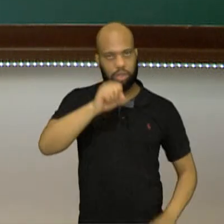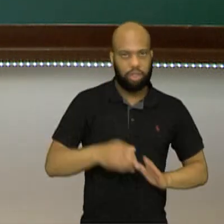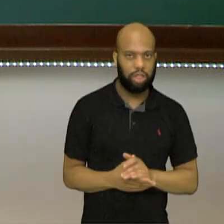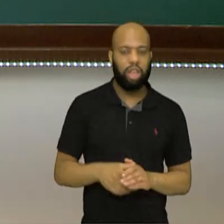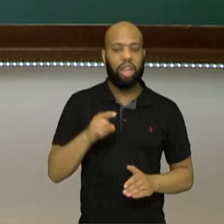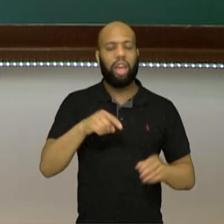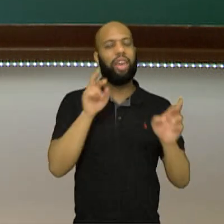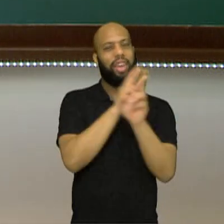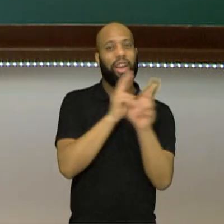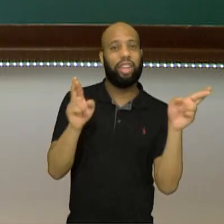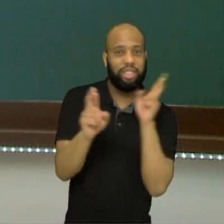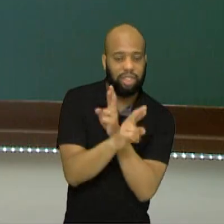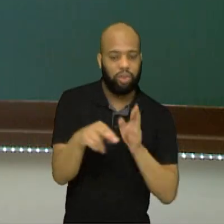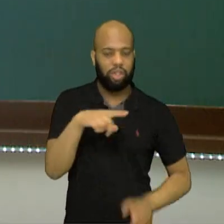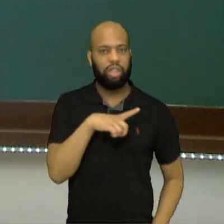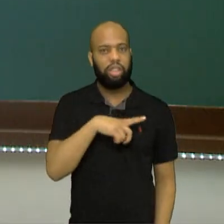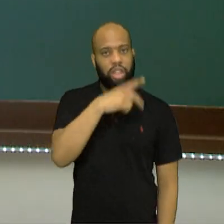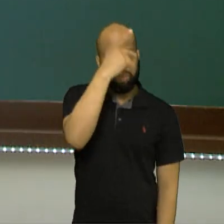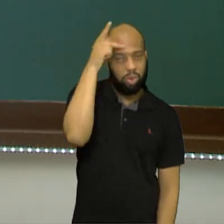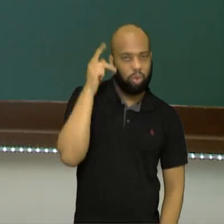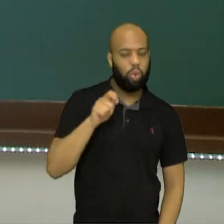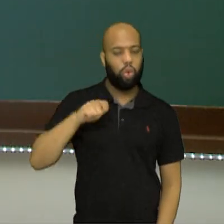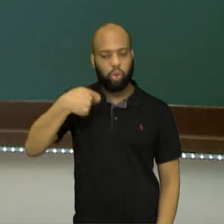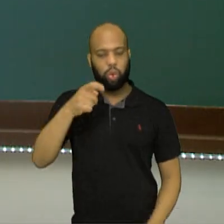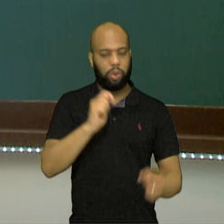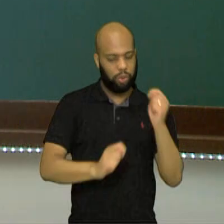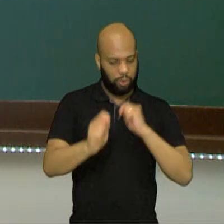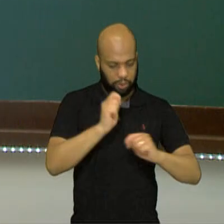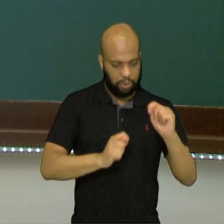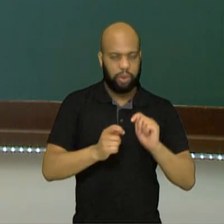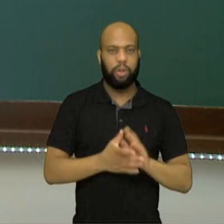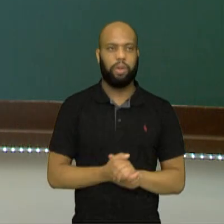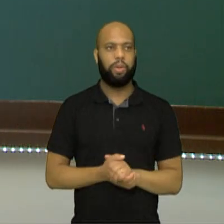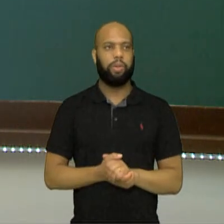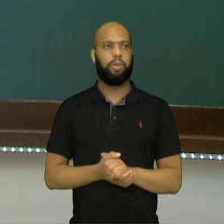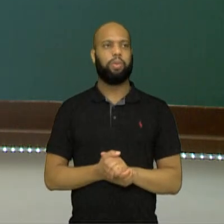principal relação que as pessoas vão ter econômicas, tá?